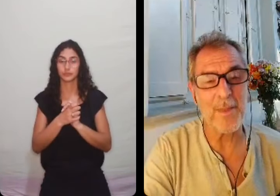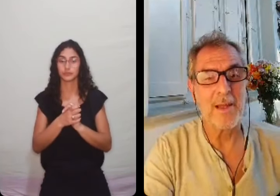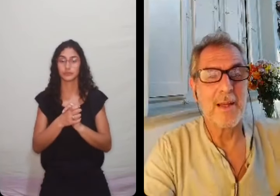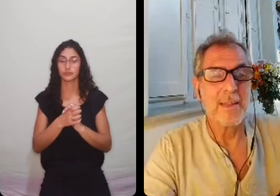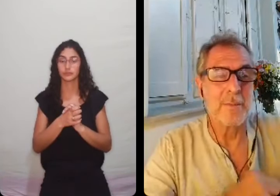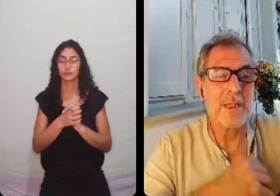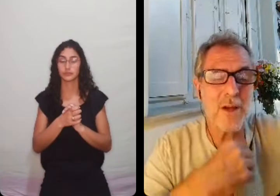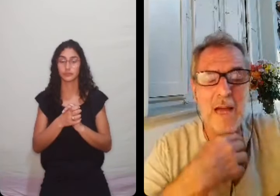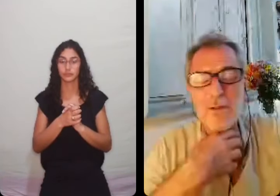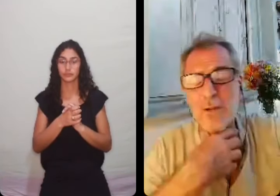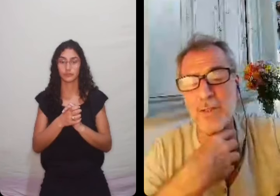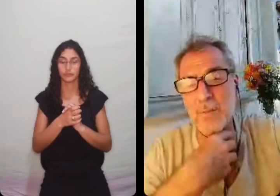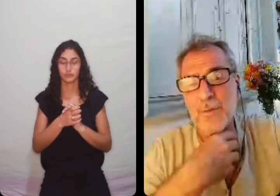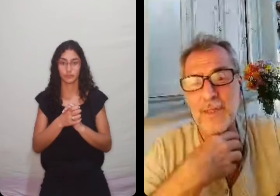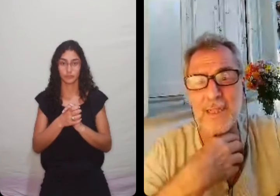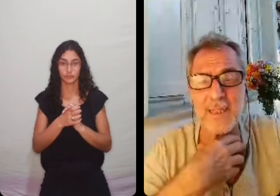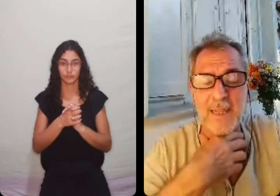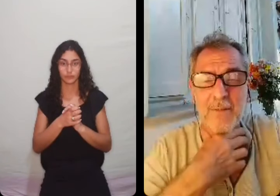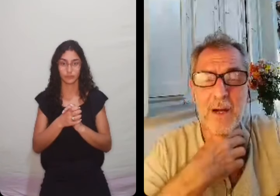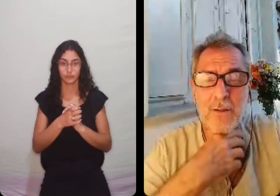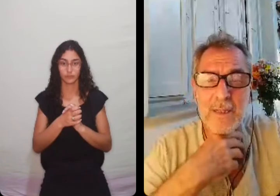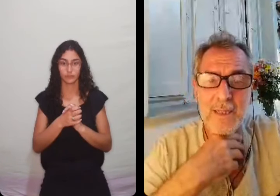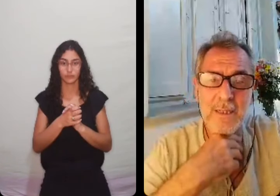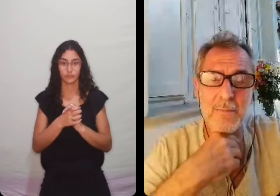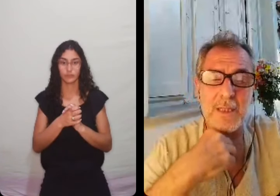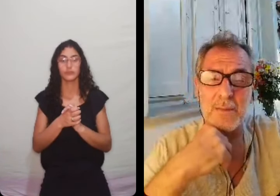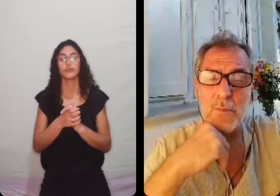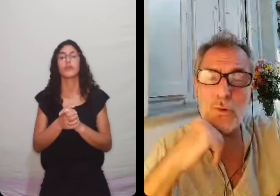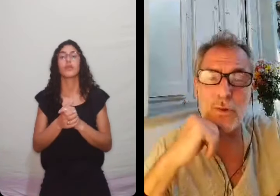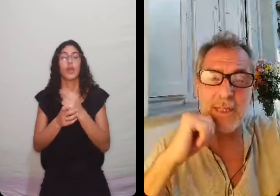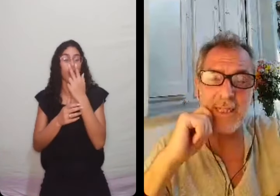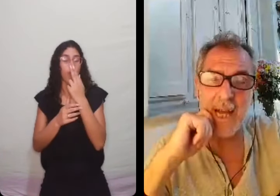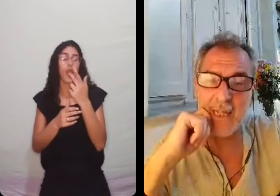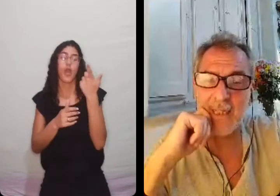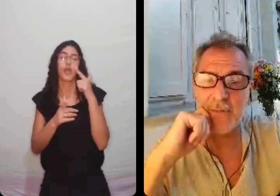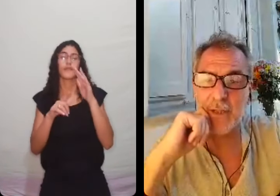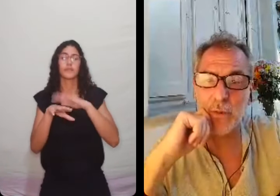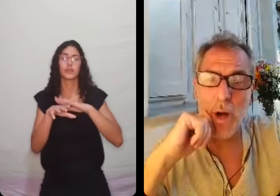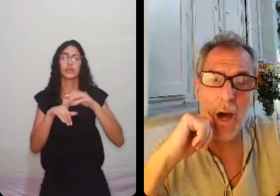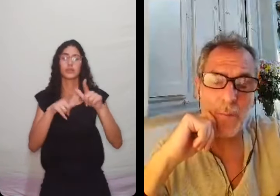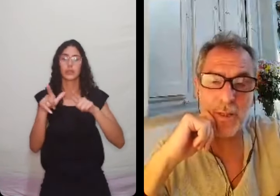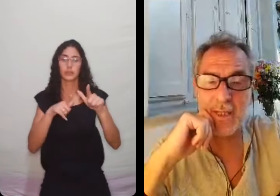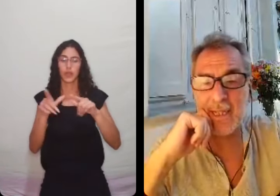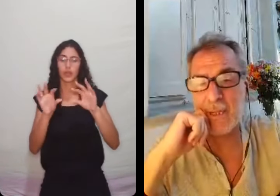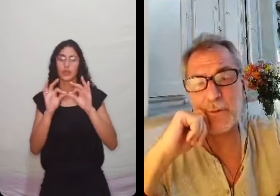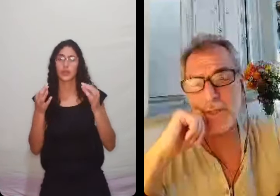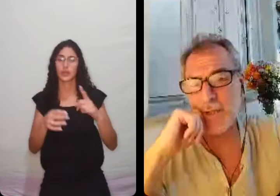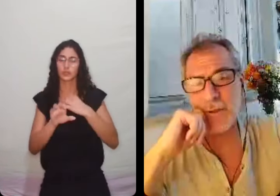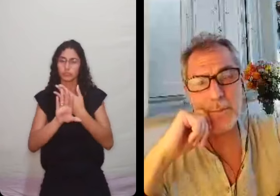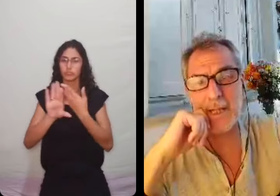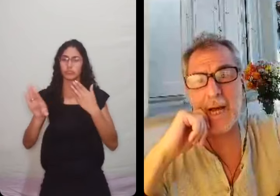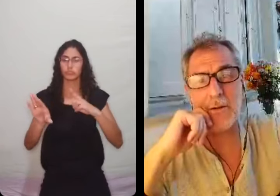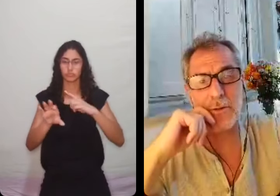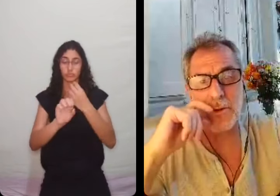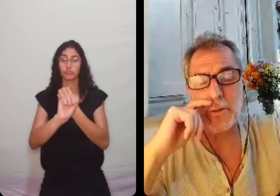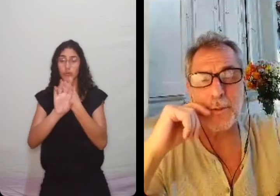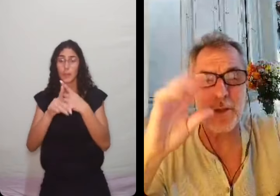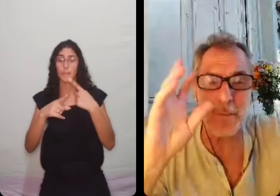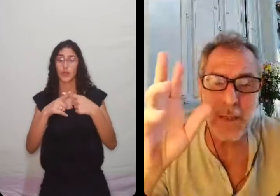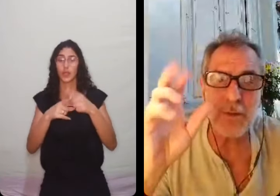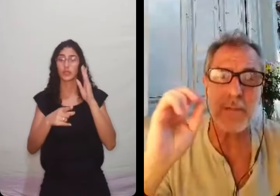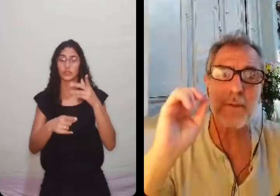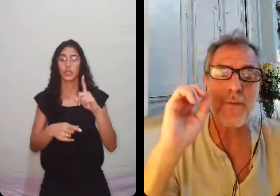foi... Também acho que conseguimos fazer esse trabalho assim, desse modo, à distância, virtual, porque já temos cinco espetáculos,